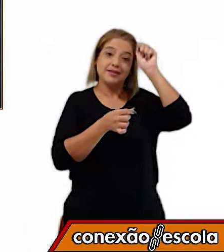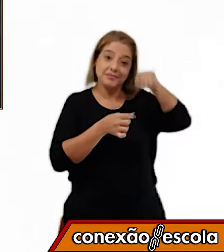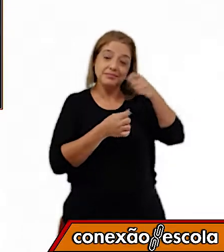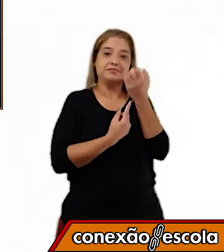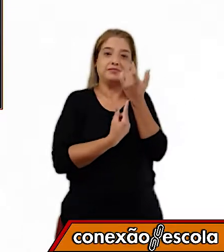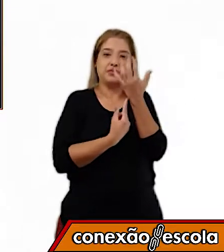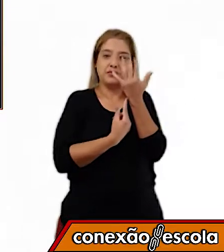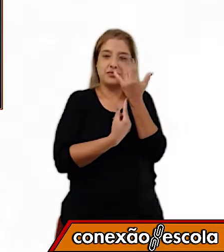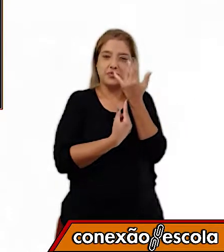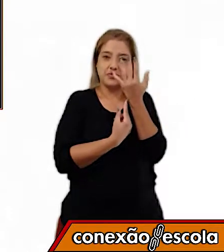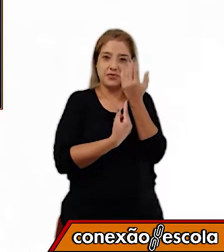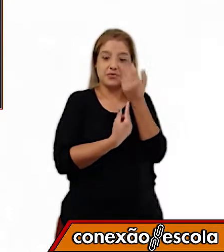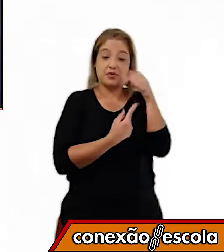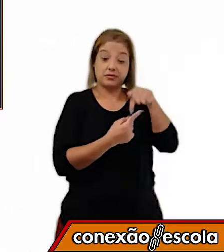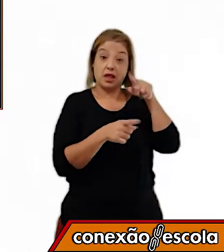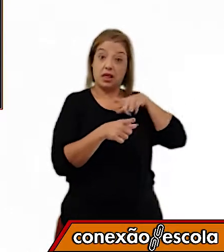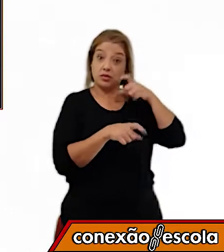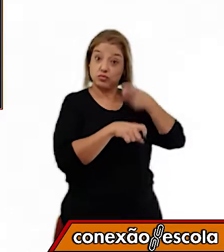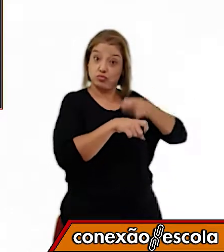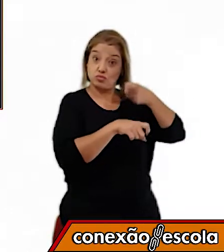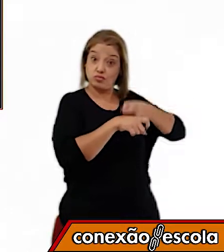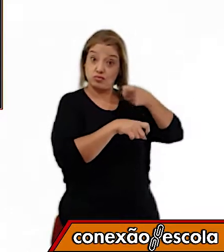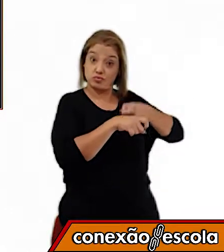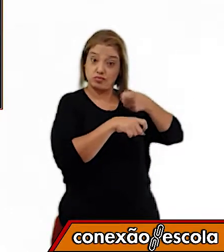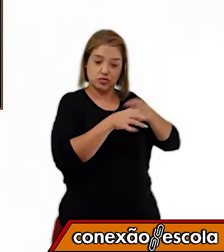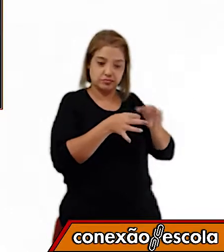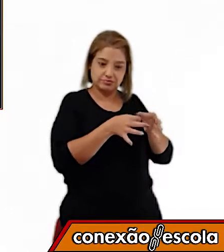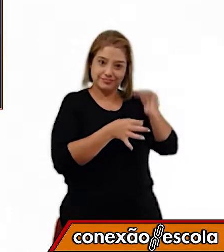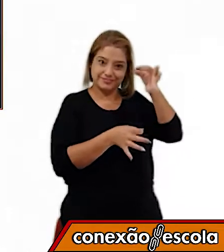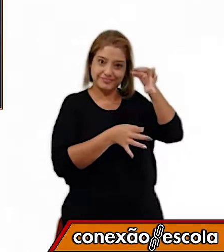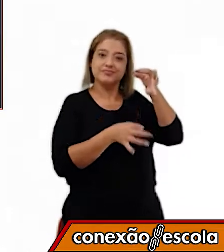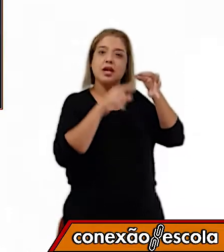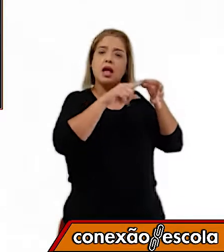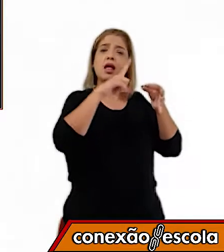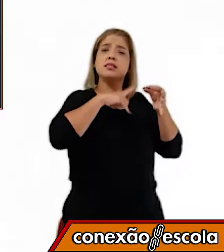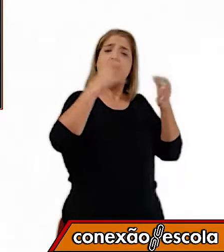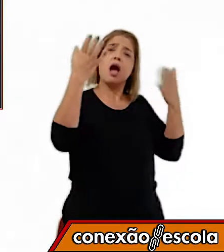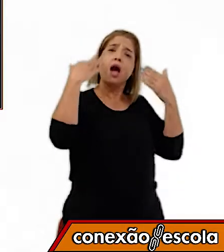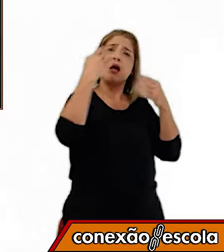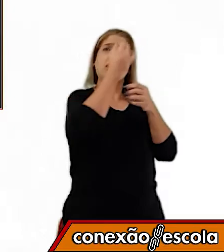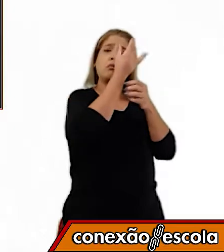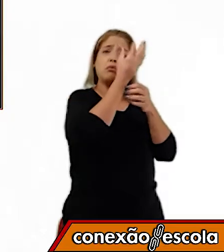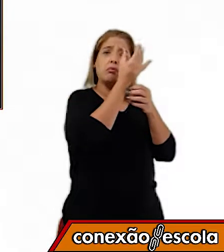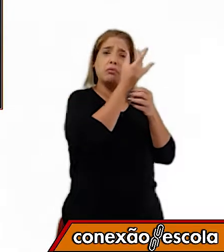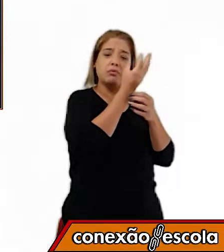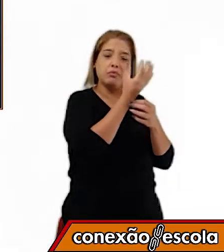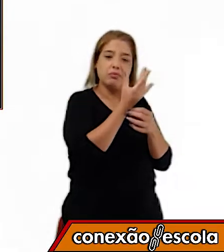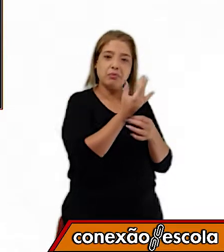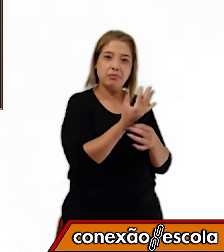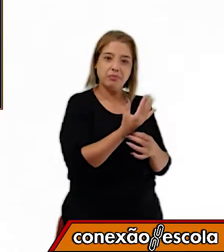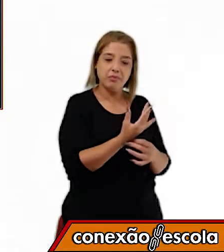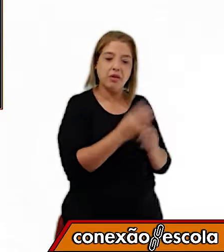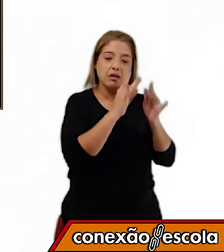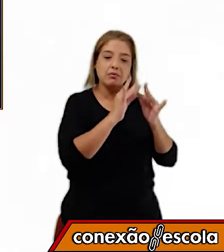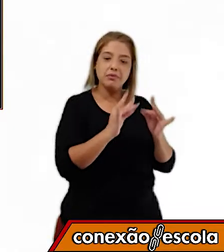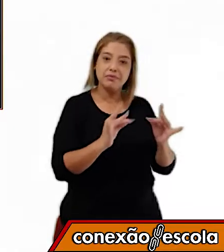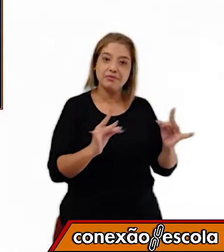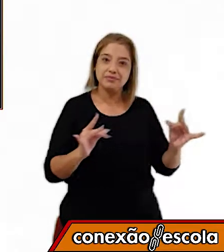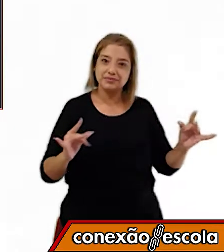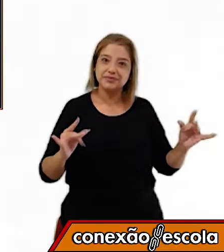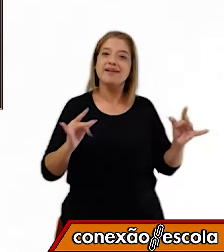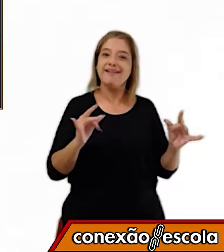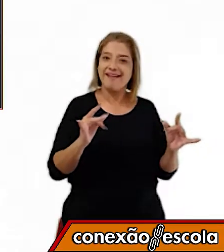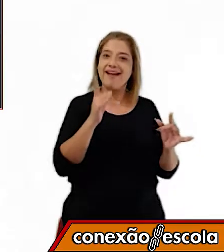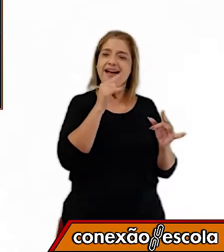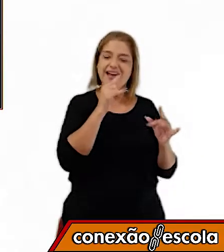sólido, acendemos e, com o calor, a parafina dela vai ficando líquida. Mas quando a